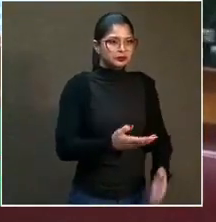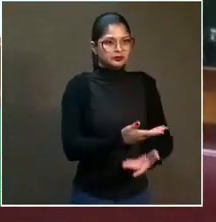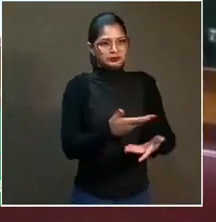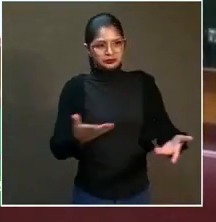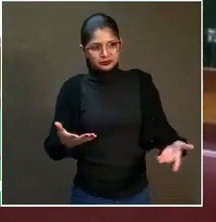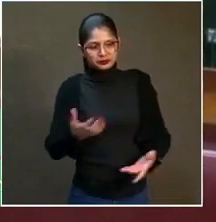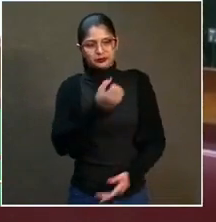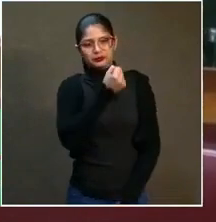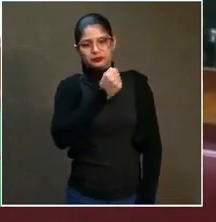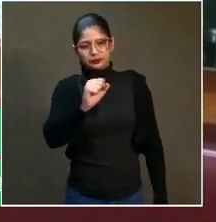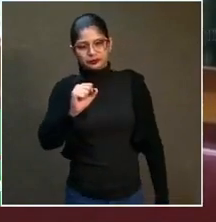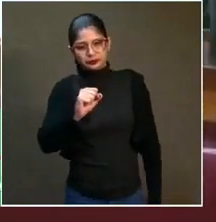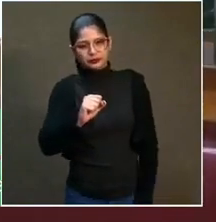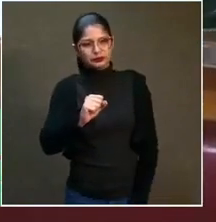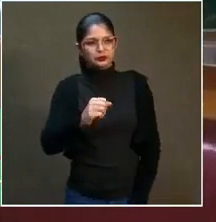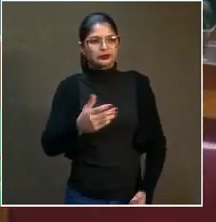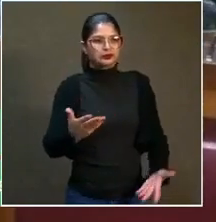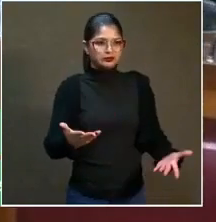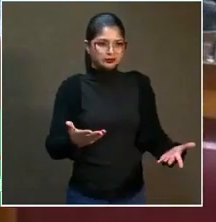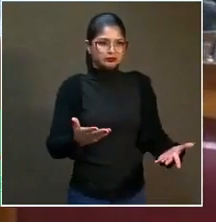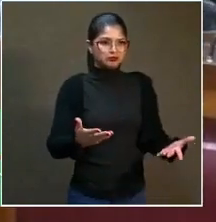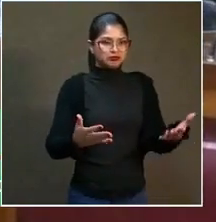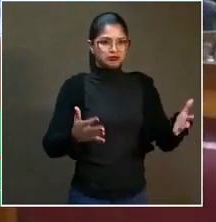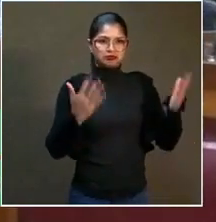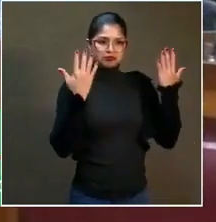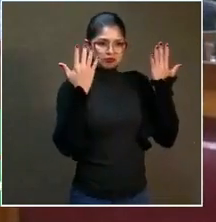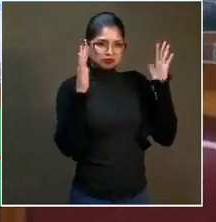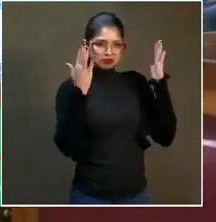doutor Cícero. Receba aqui as minhas homenagens.